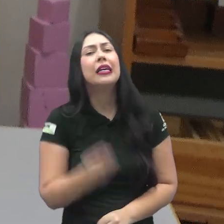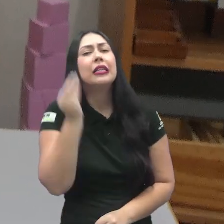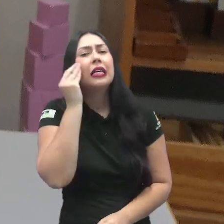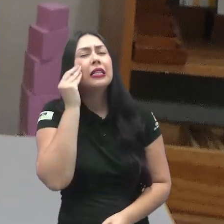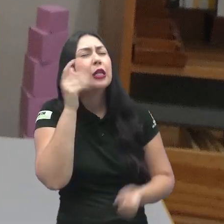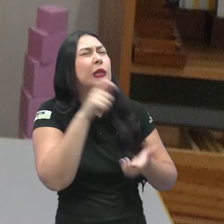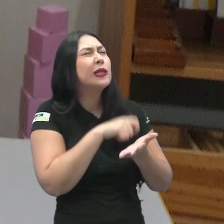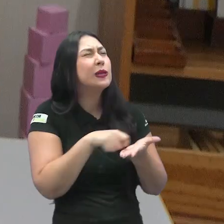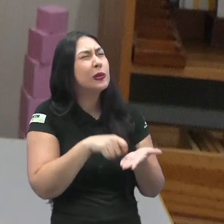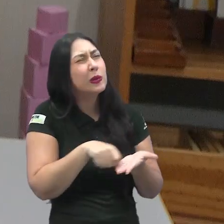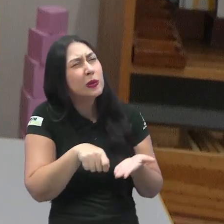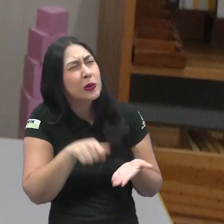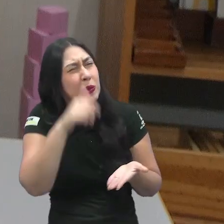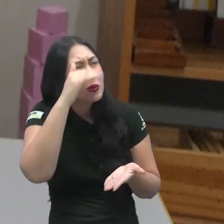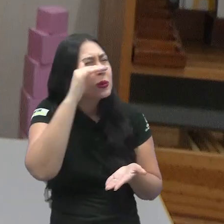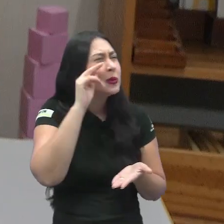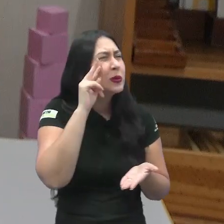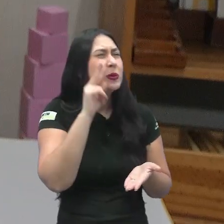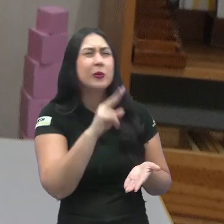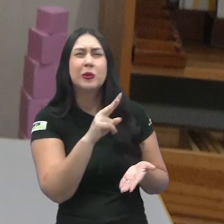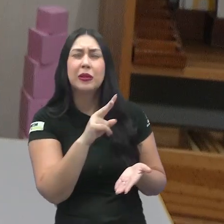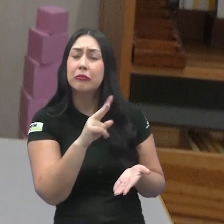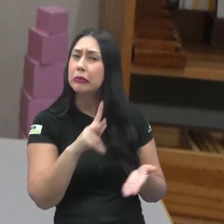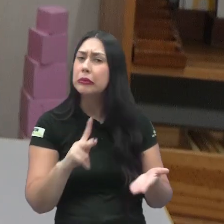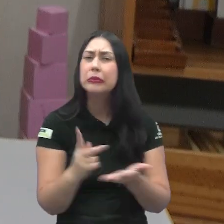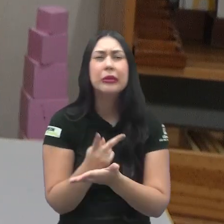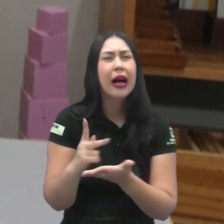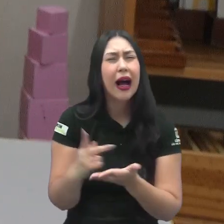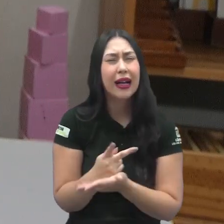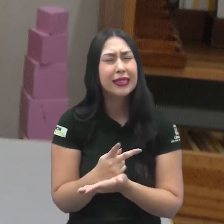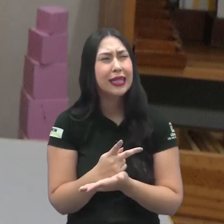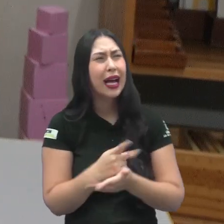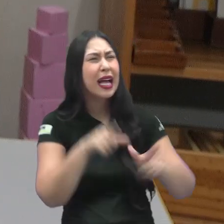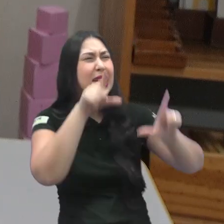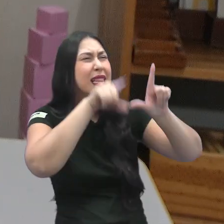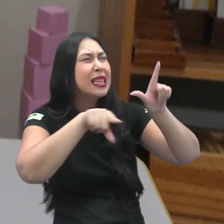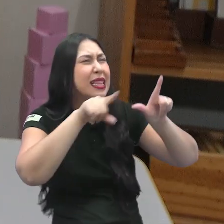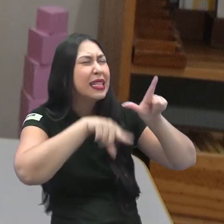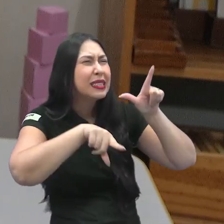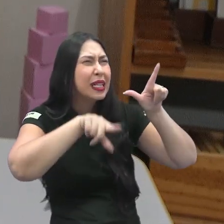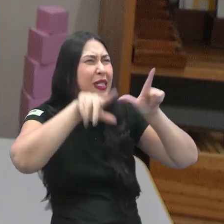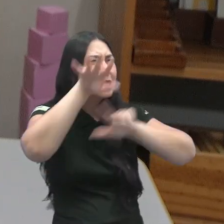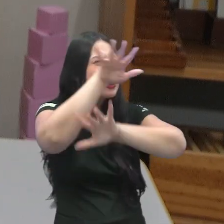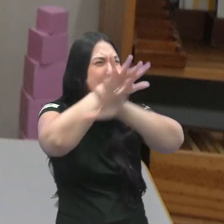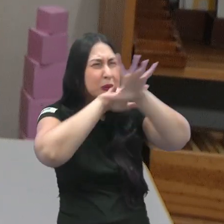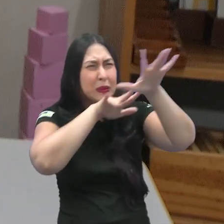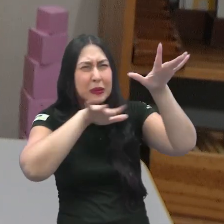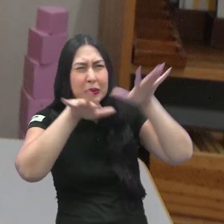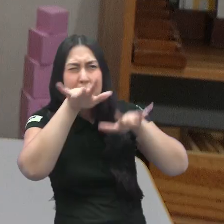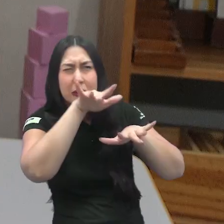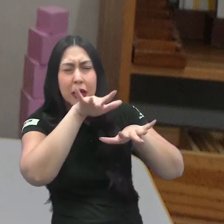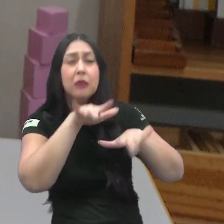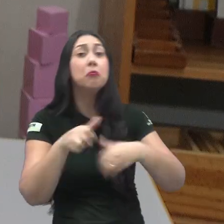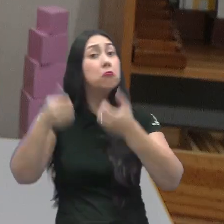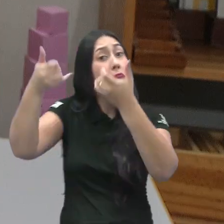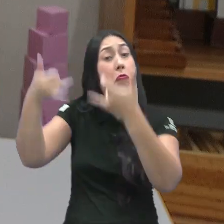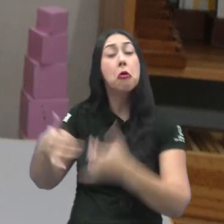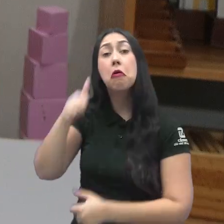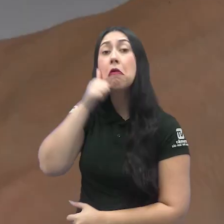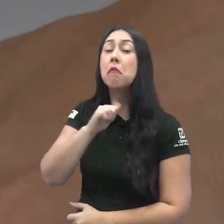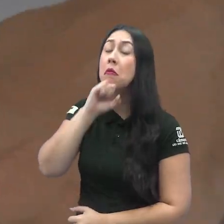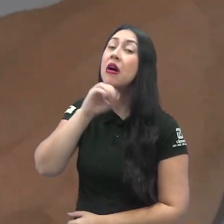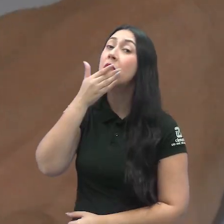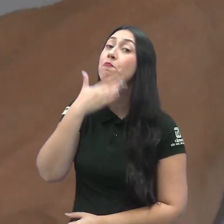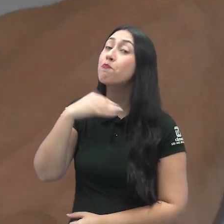Foi ao tentar copiar uma atividade da lousa que a Ana Luísa percebeu algo errado. As letras pareciam